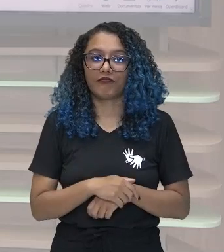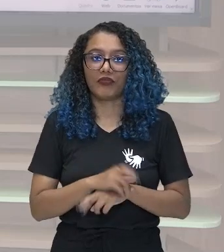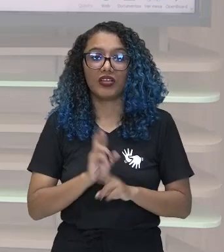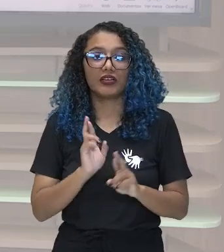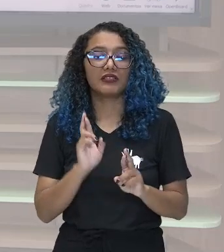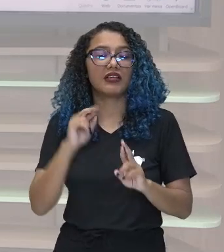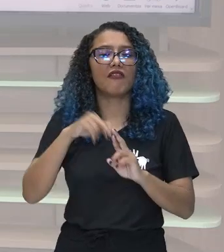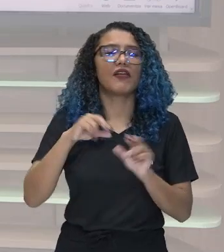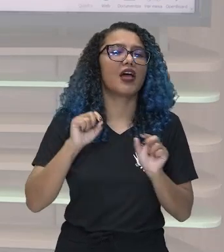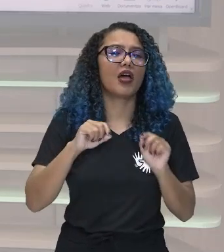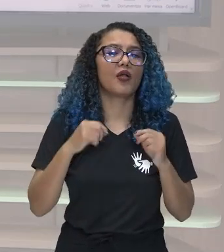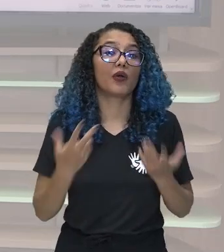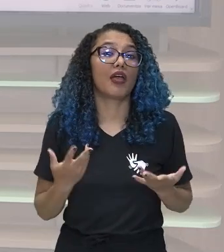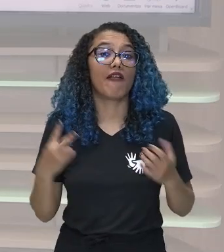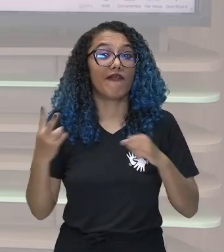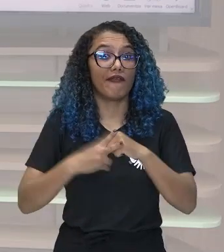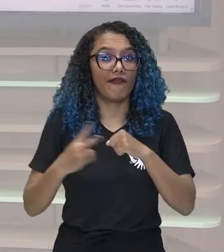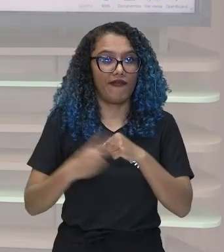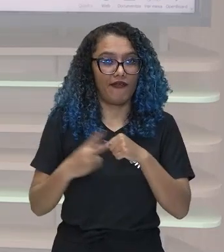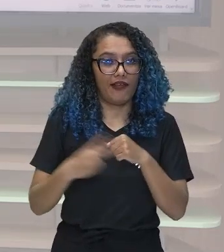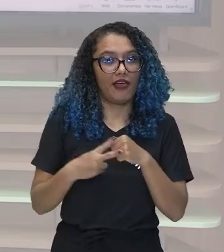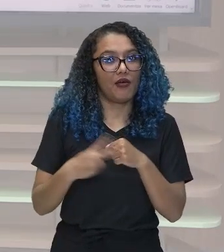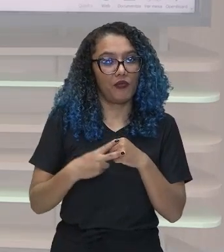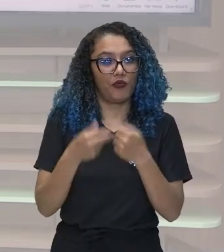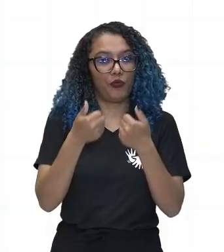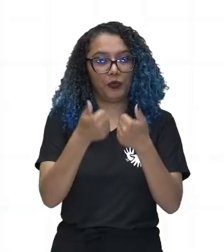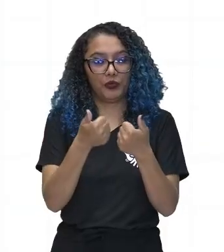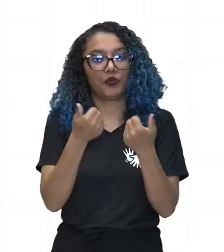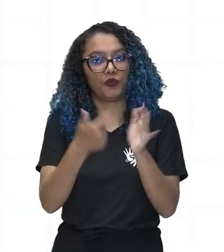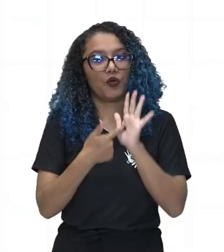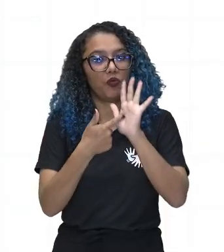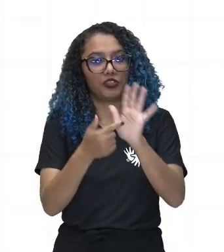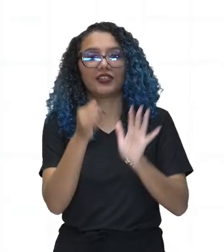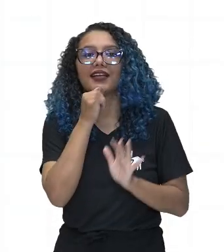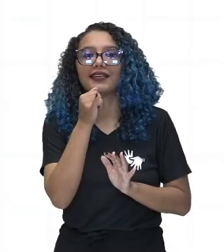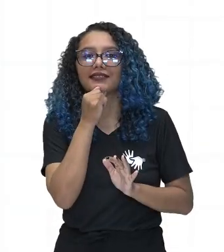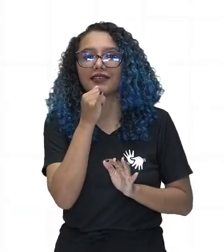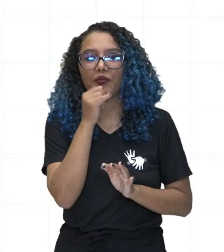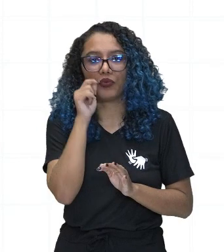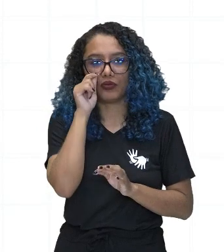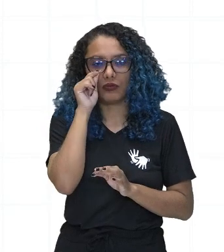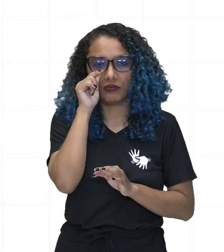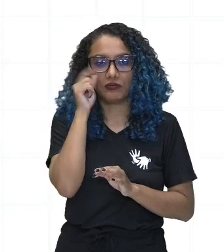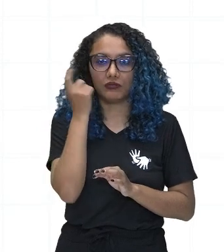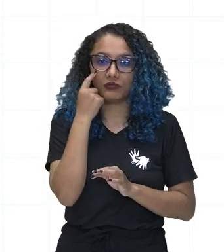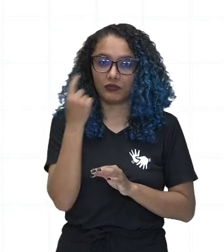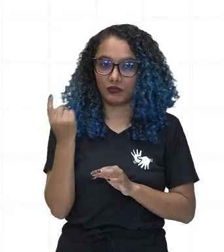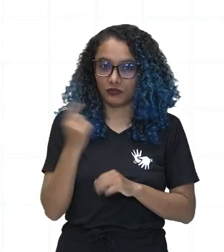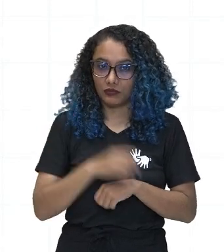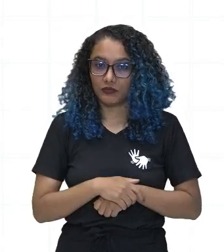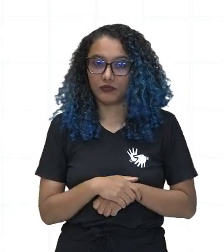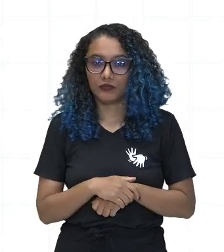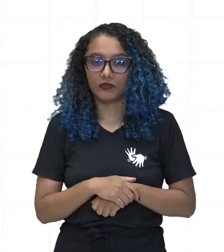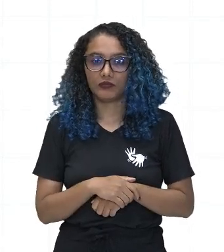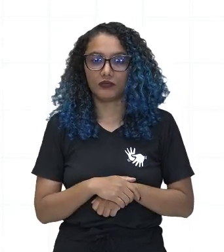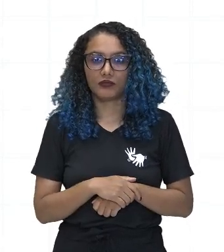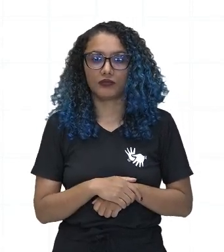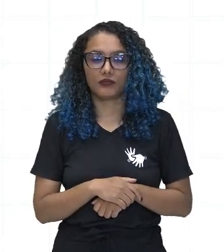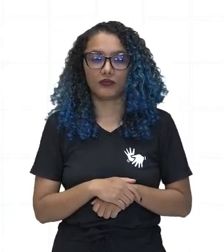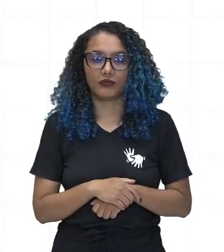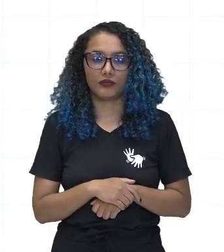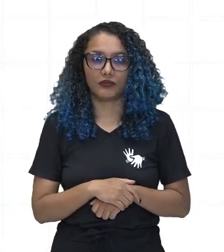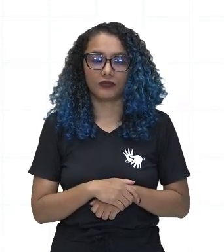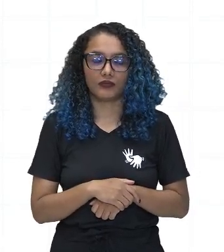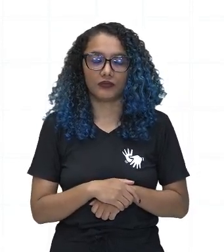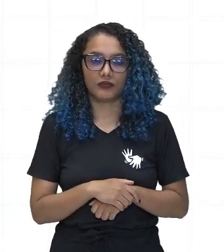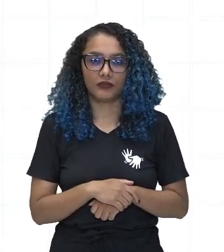com o verbo, ok? Vamos lá, vamos ver aqui o exemplo para você verificar como funciona. Olha só aqui,